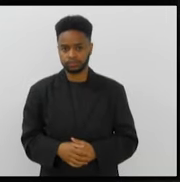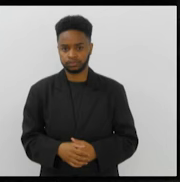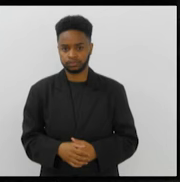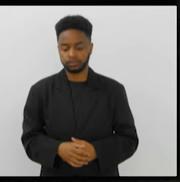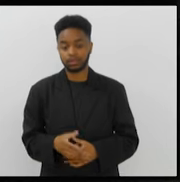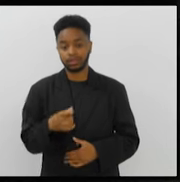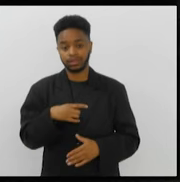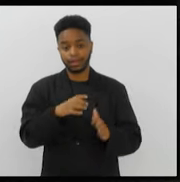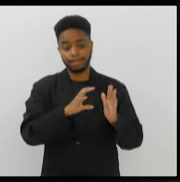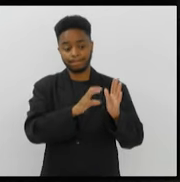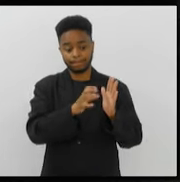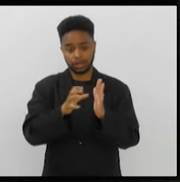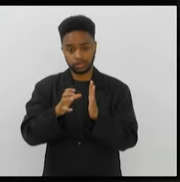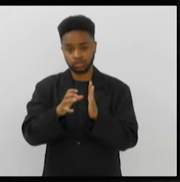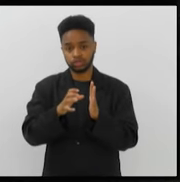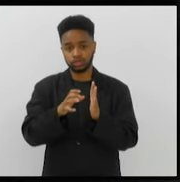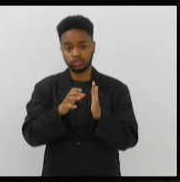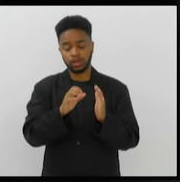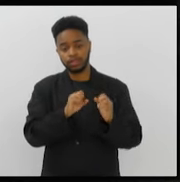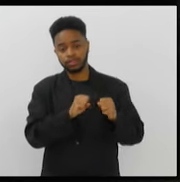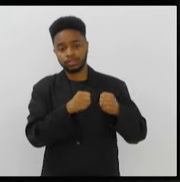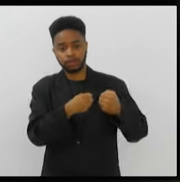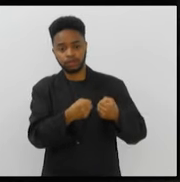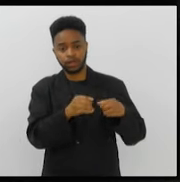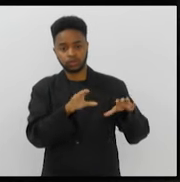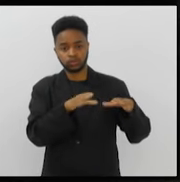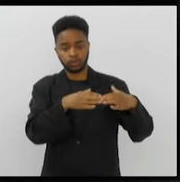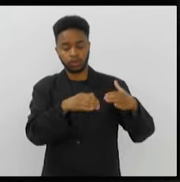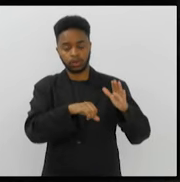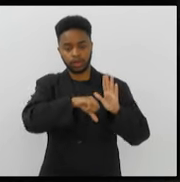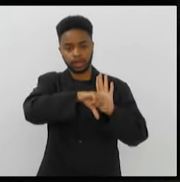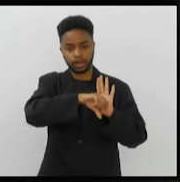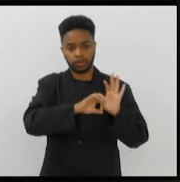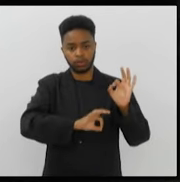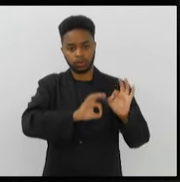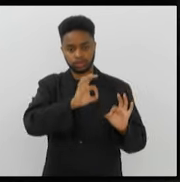partidos que são advogados do crime organizado.